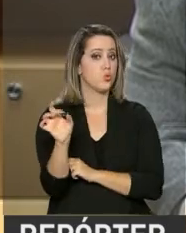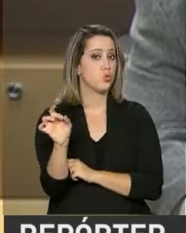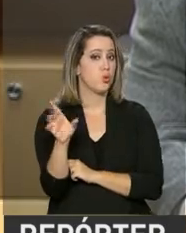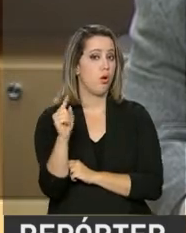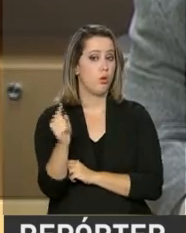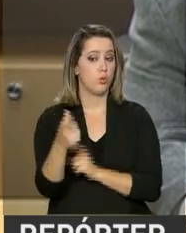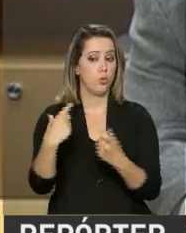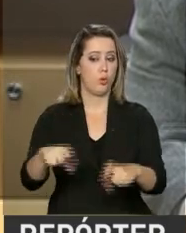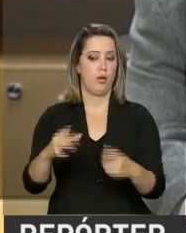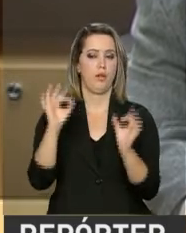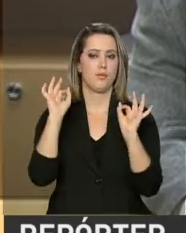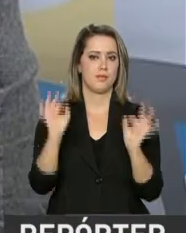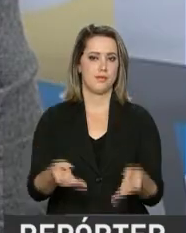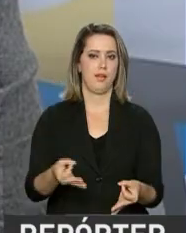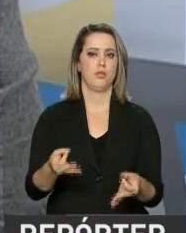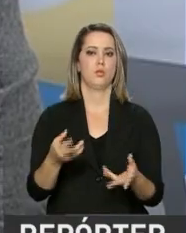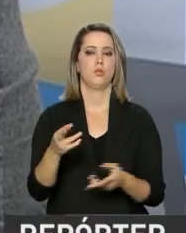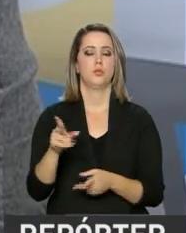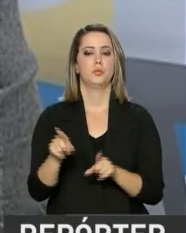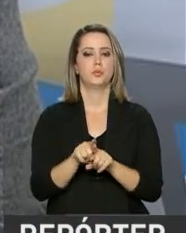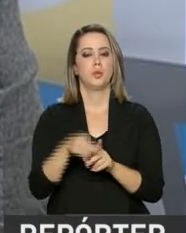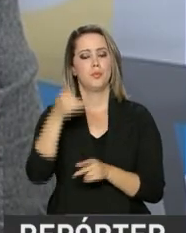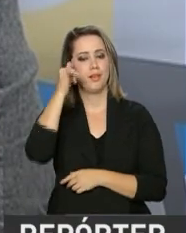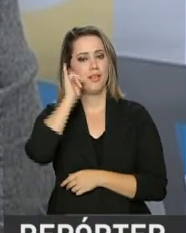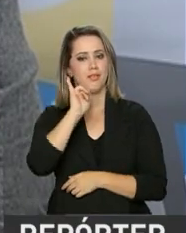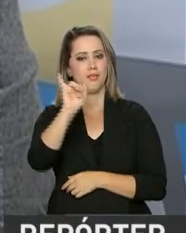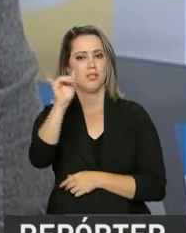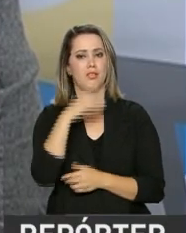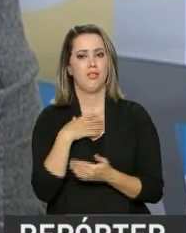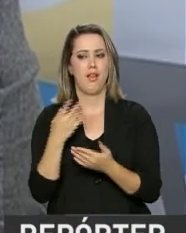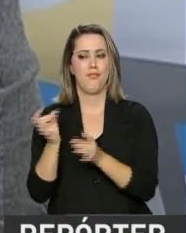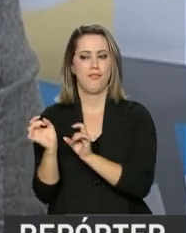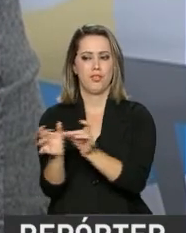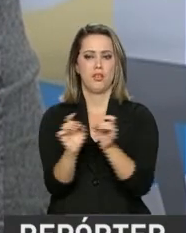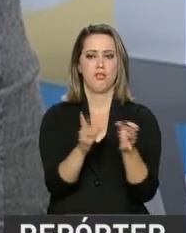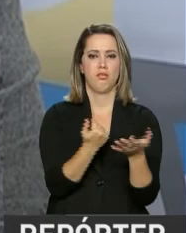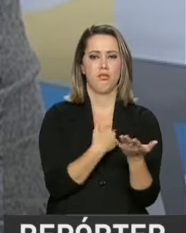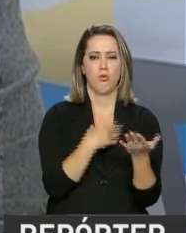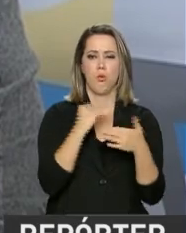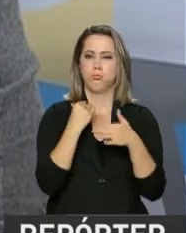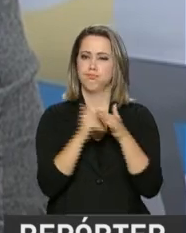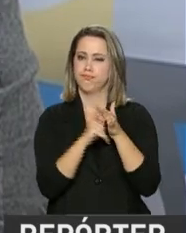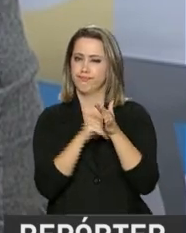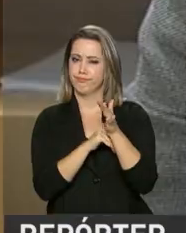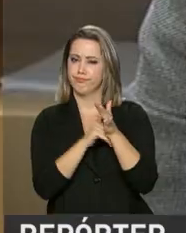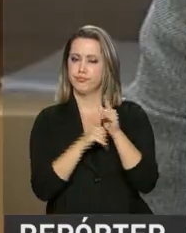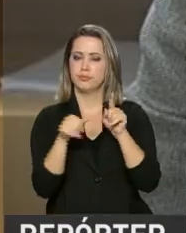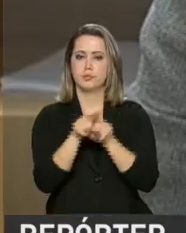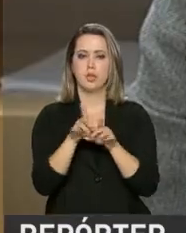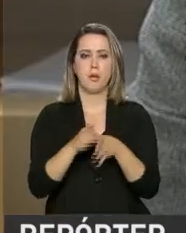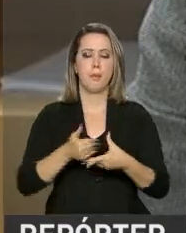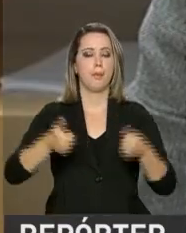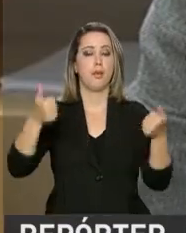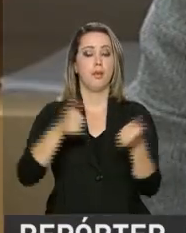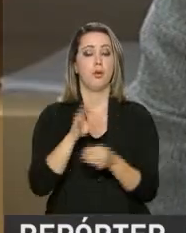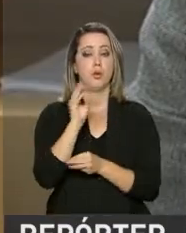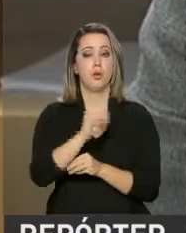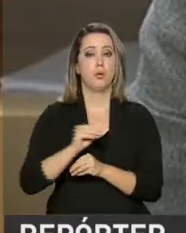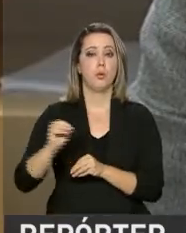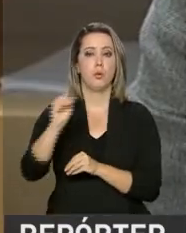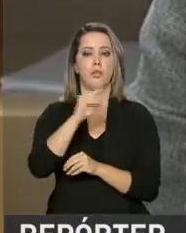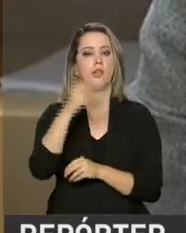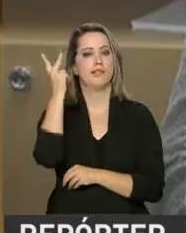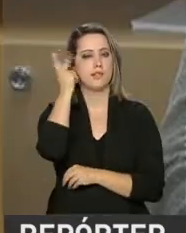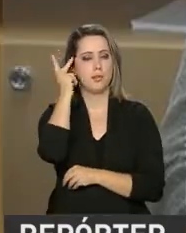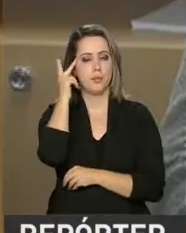biocombustíveis para combater o comércio ilegal aumentar a segurança e melhorar o atendimento da rede autorizada a população na cidade de